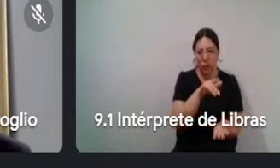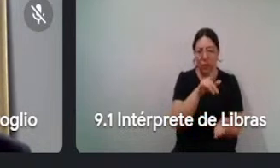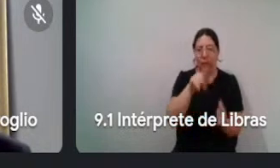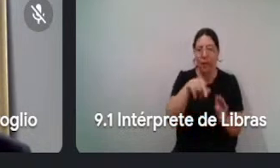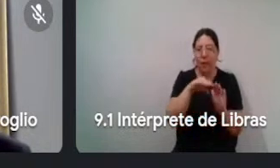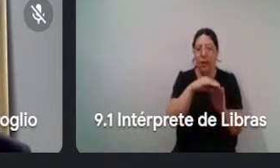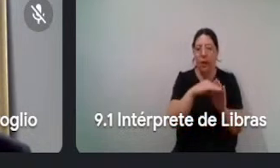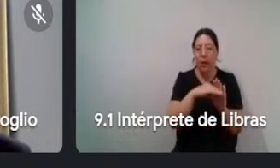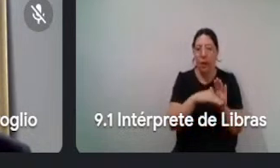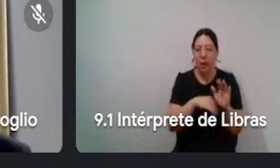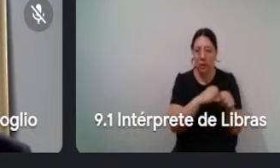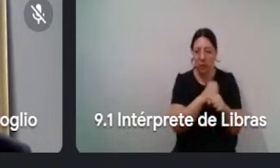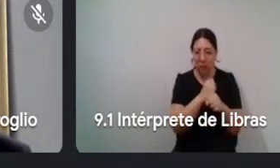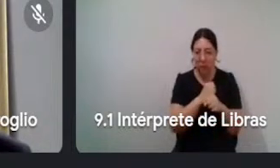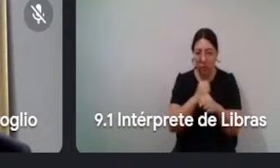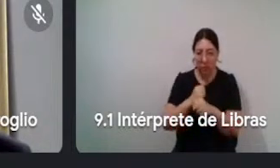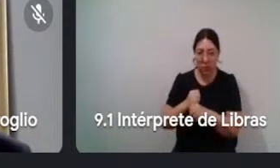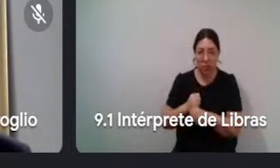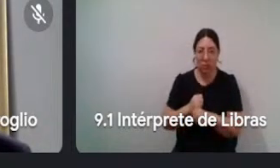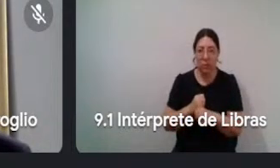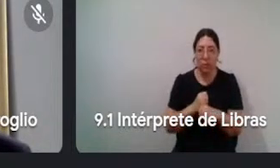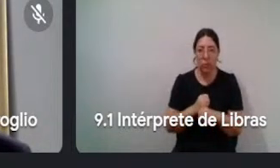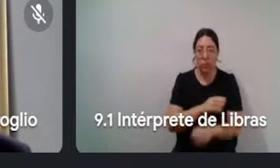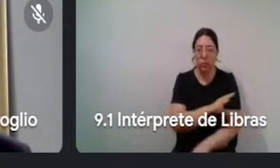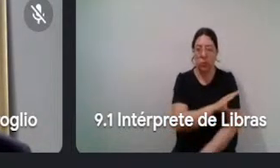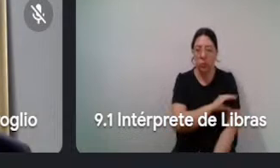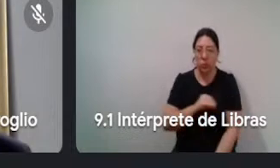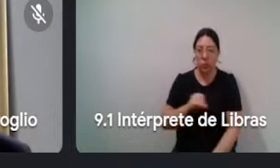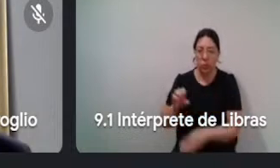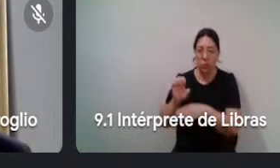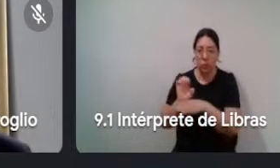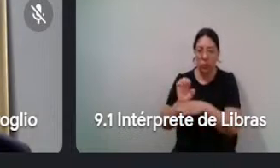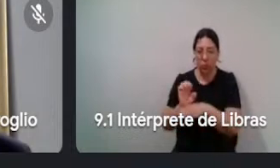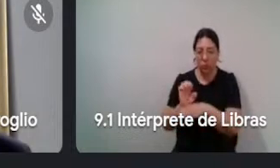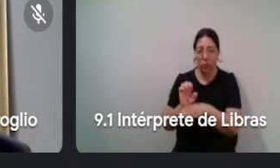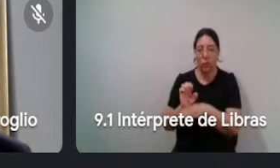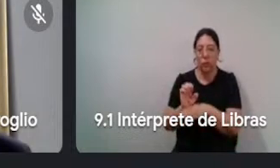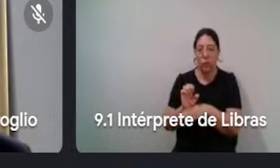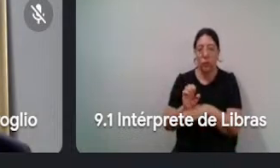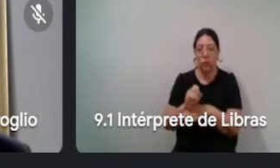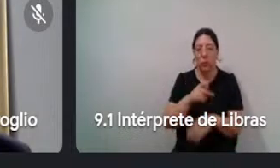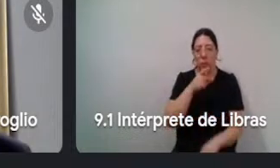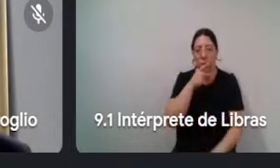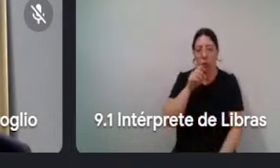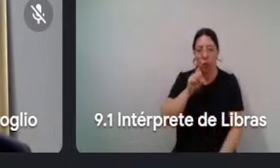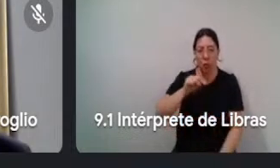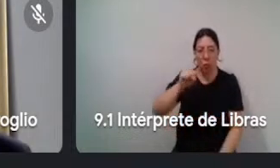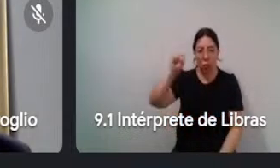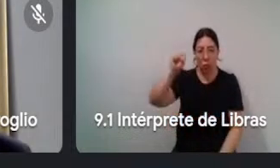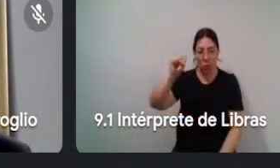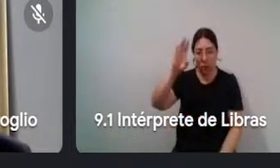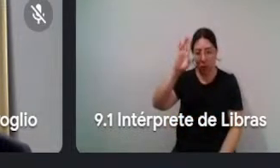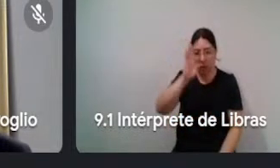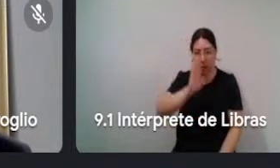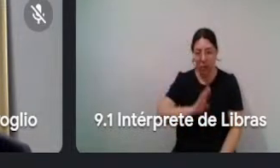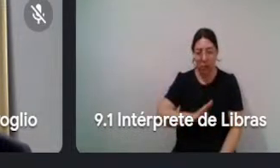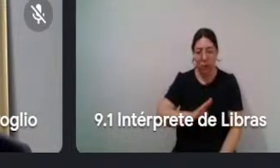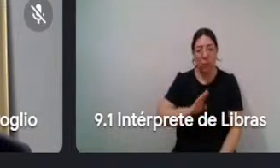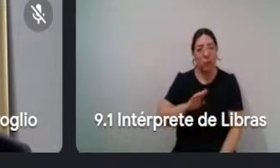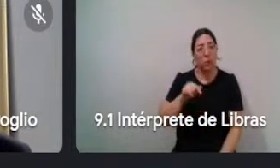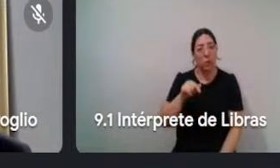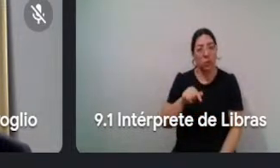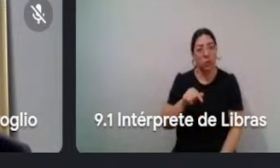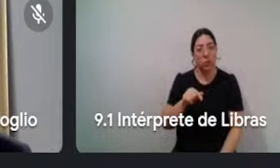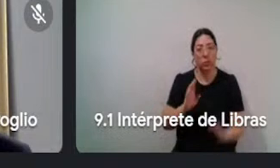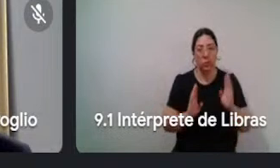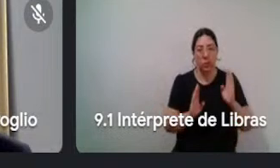contas anual da Comissão Estadual do Partido Comunista do Brasil referente ao exercício financeiro